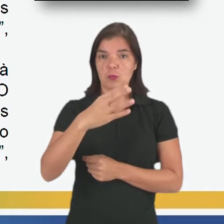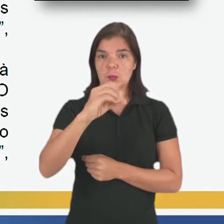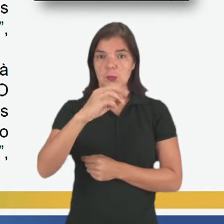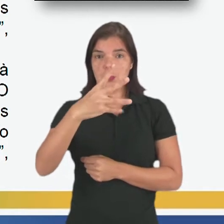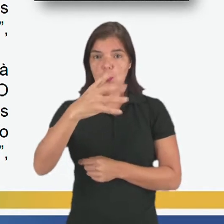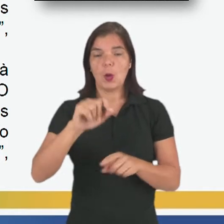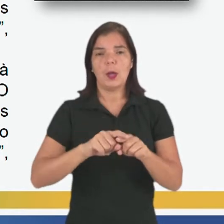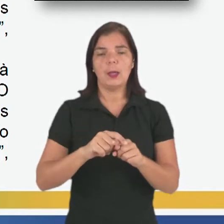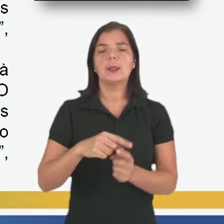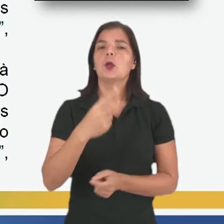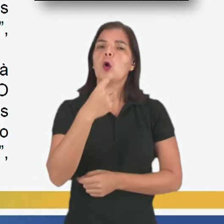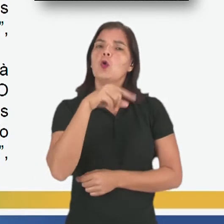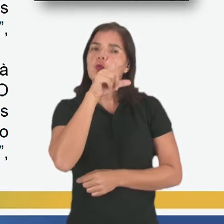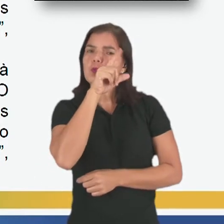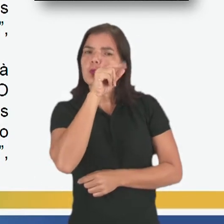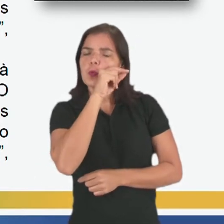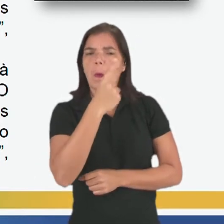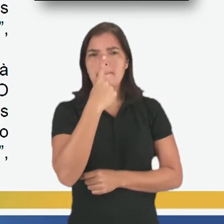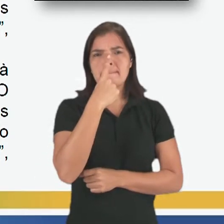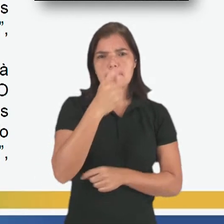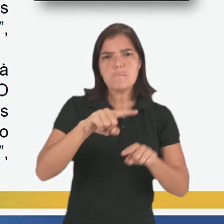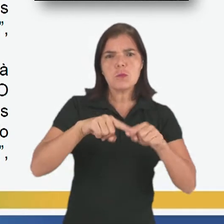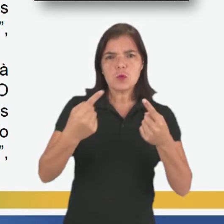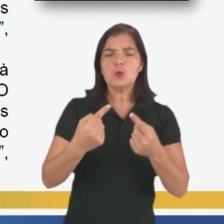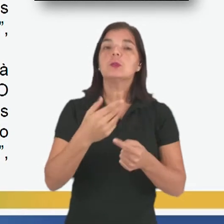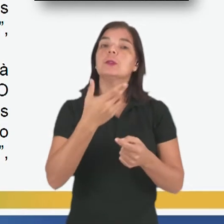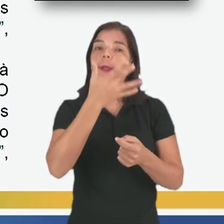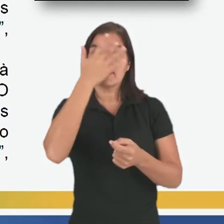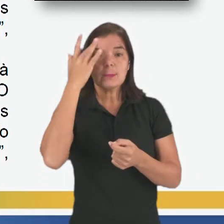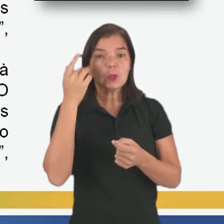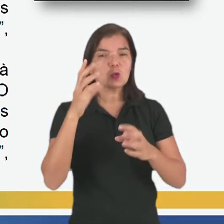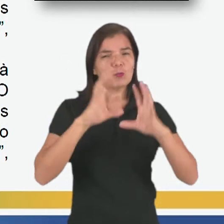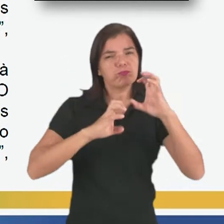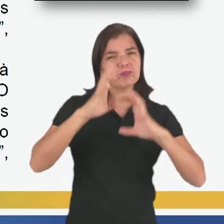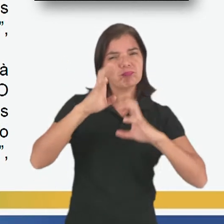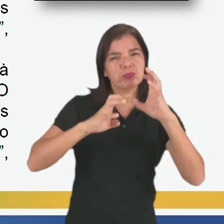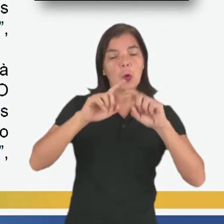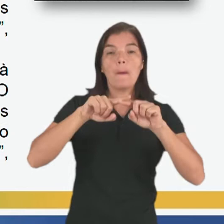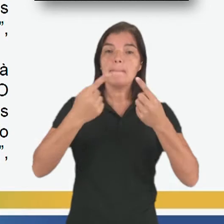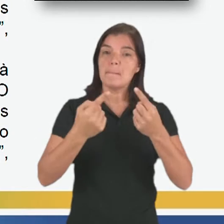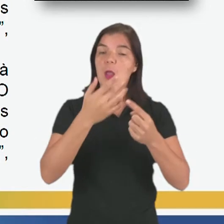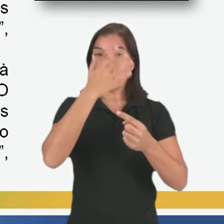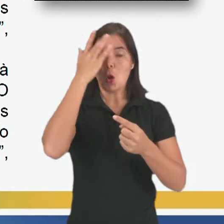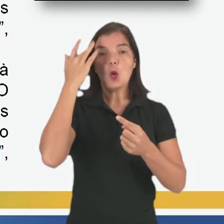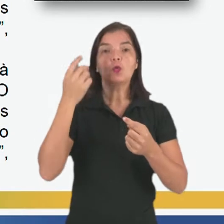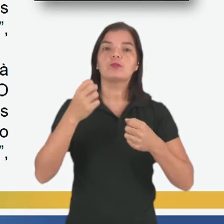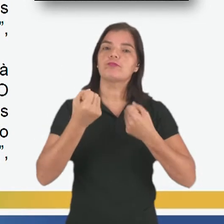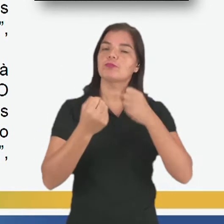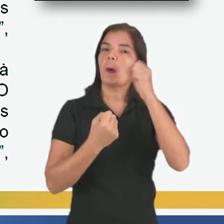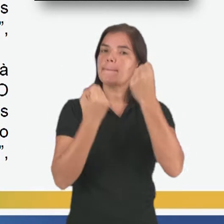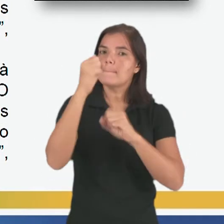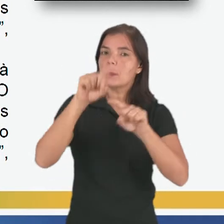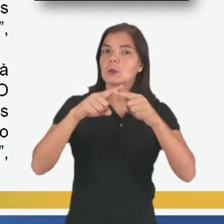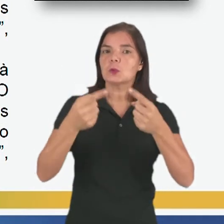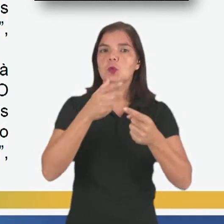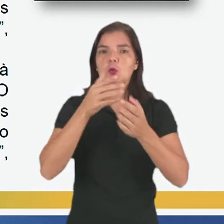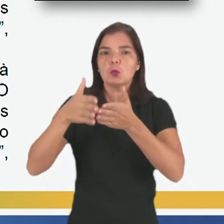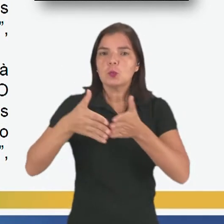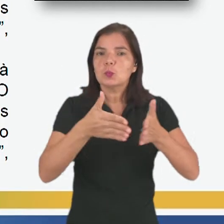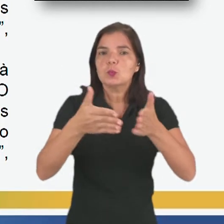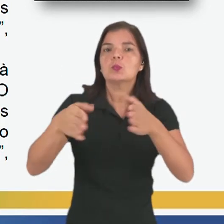RJ-040, urubus e gente disputam os detritos espalhados por um trator sobre as margens de um riacho